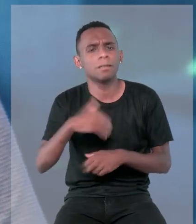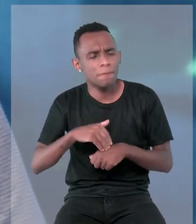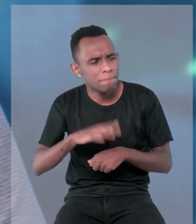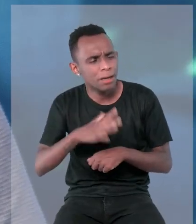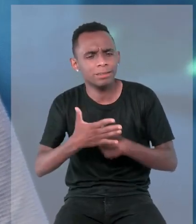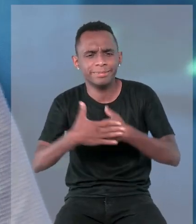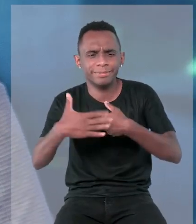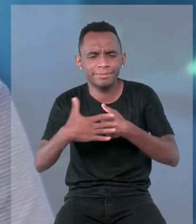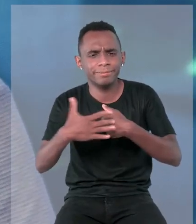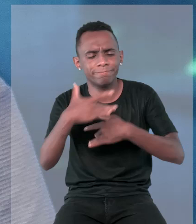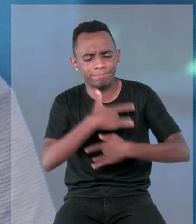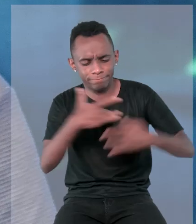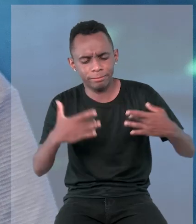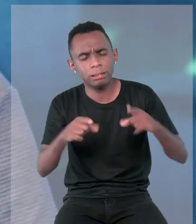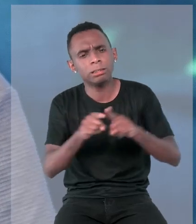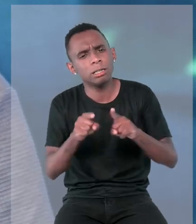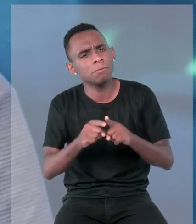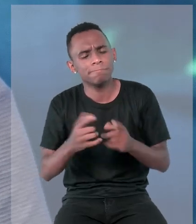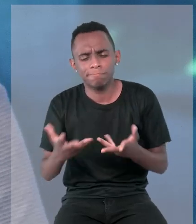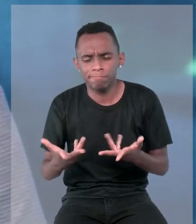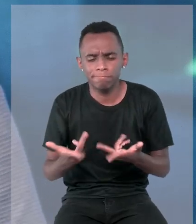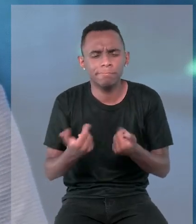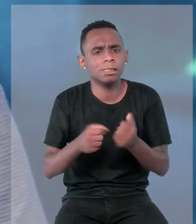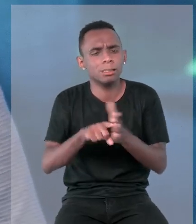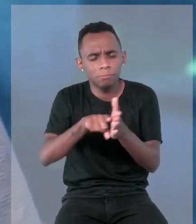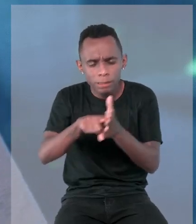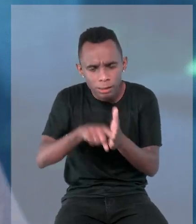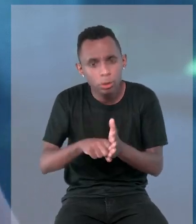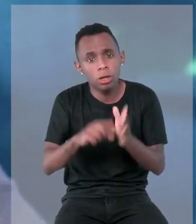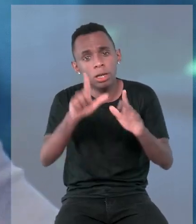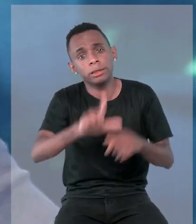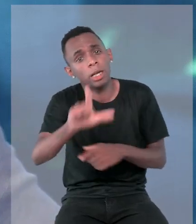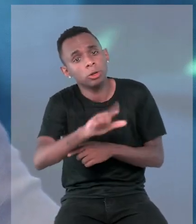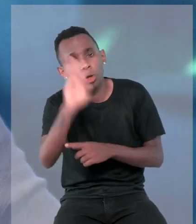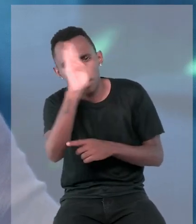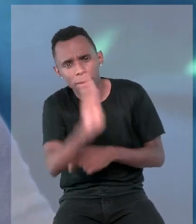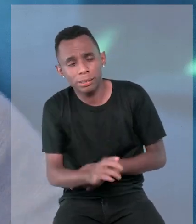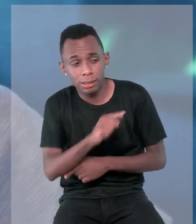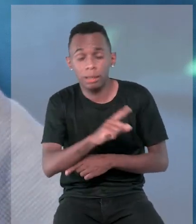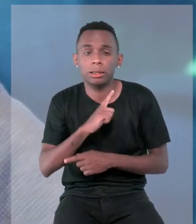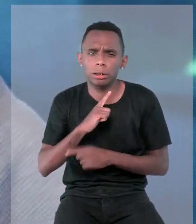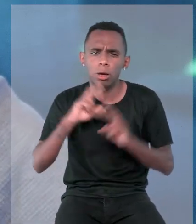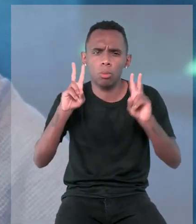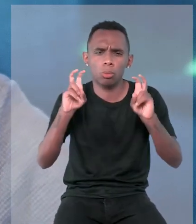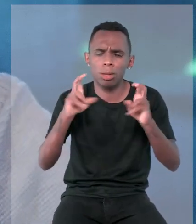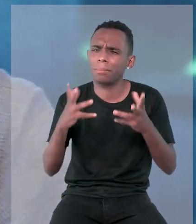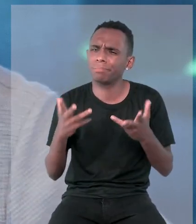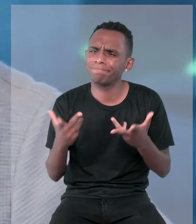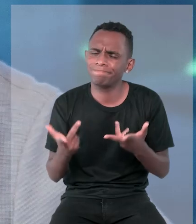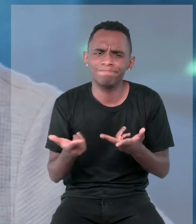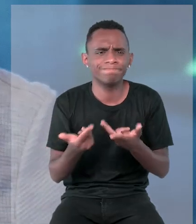mais generosas e mais entendidas da literatura brasileira. O Caio tem uma questão que eu acho